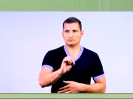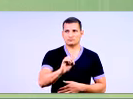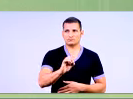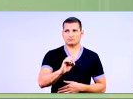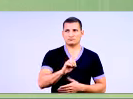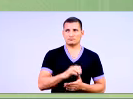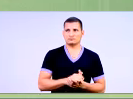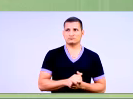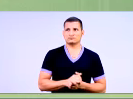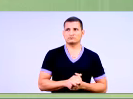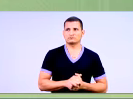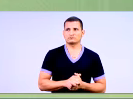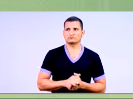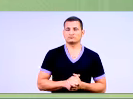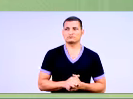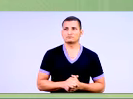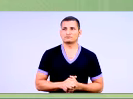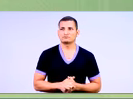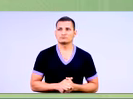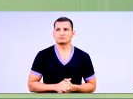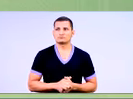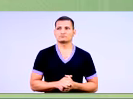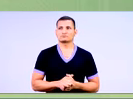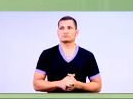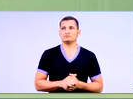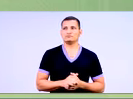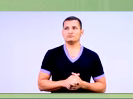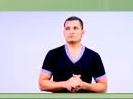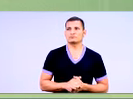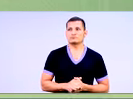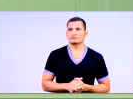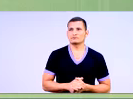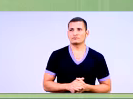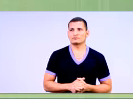Por exemplo, write.